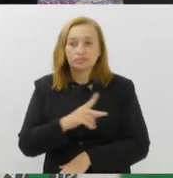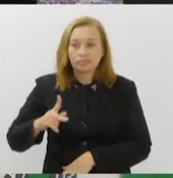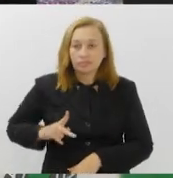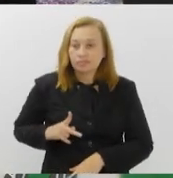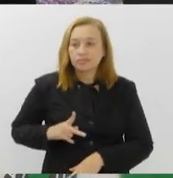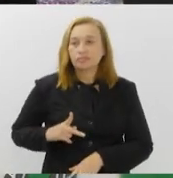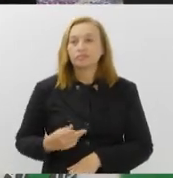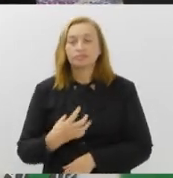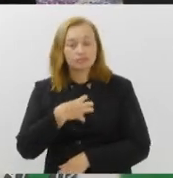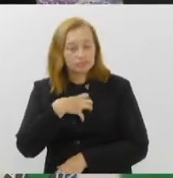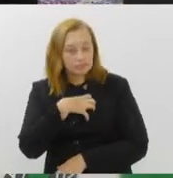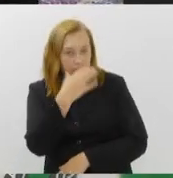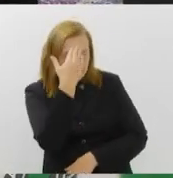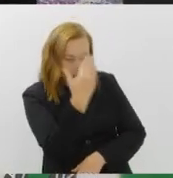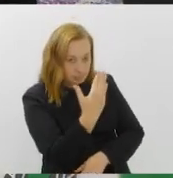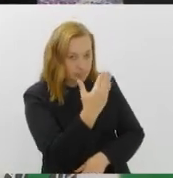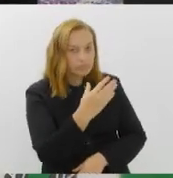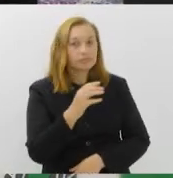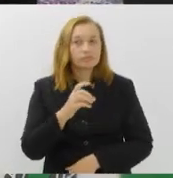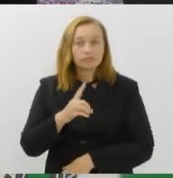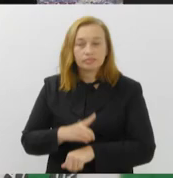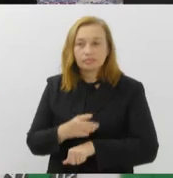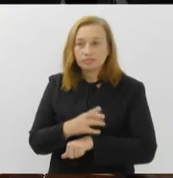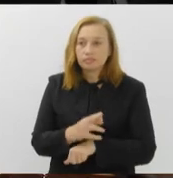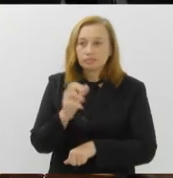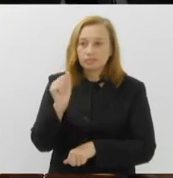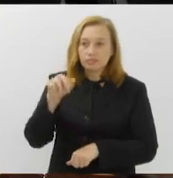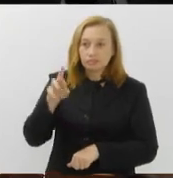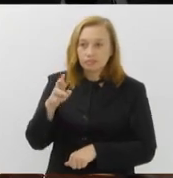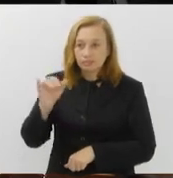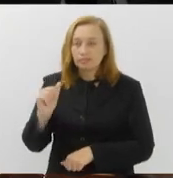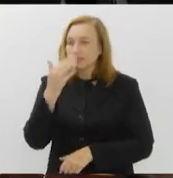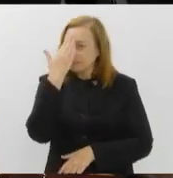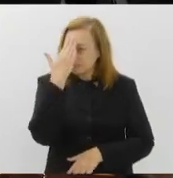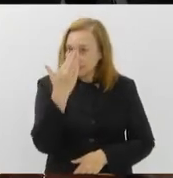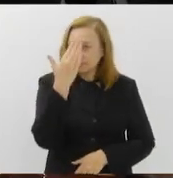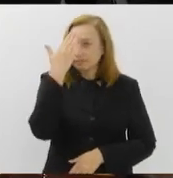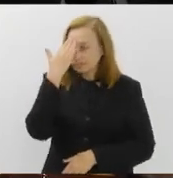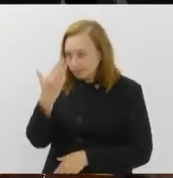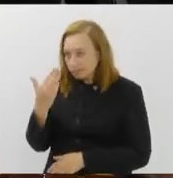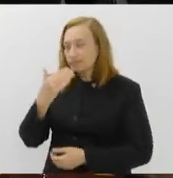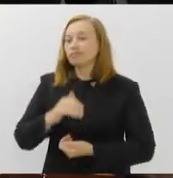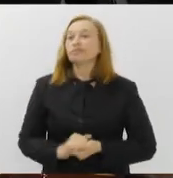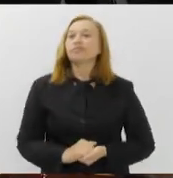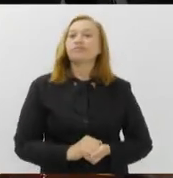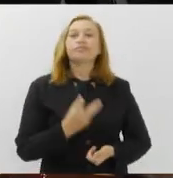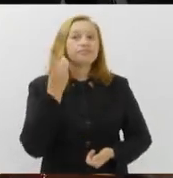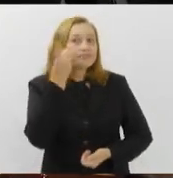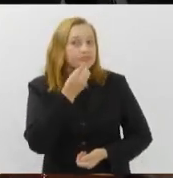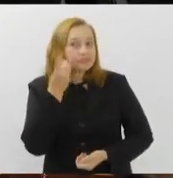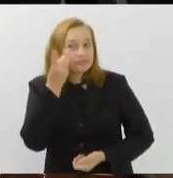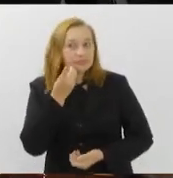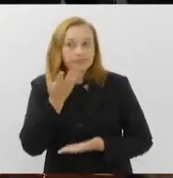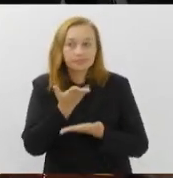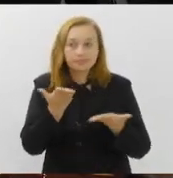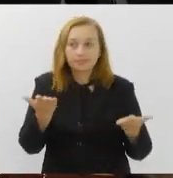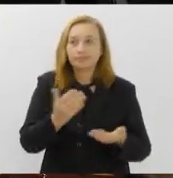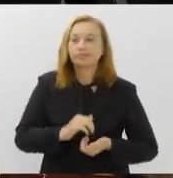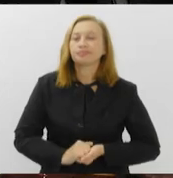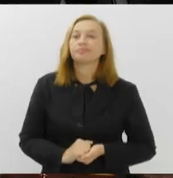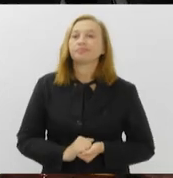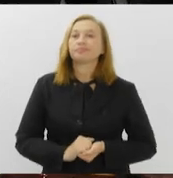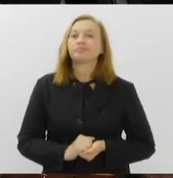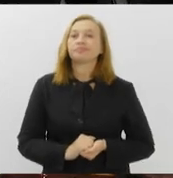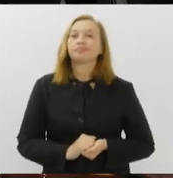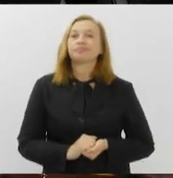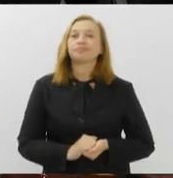nesse sentido. Muito obrigada, doutora Andréia. Muito obrigada, queridas deputadas. Cris,